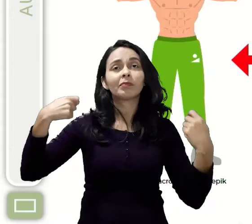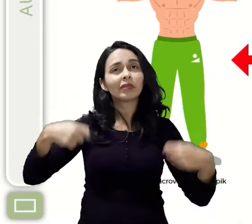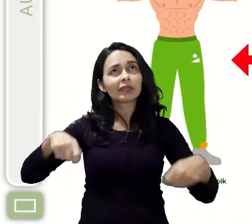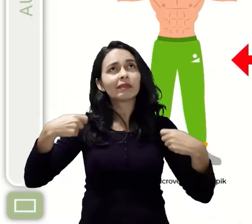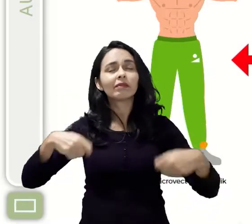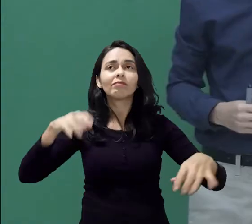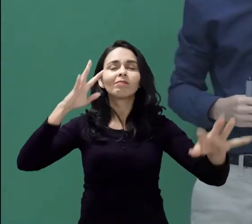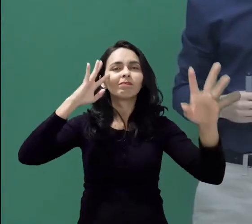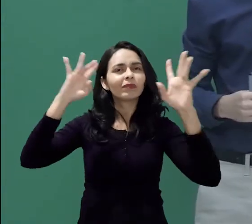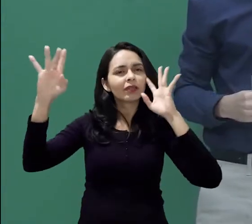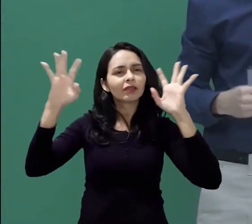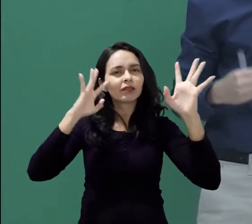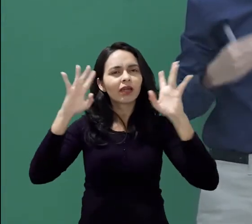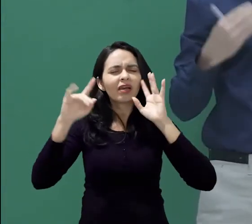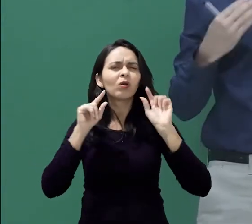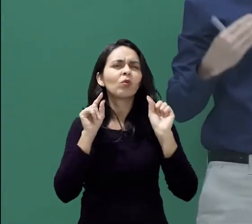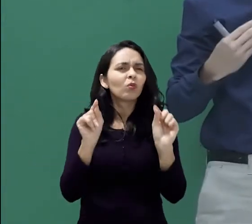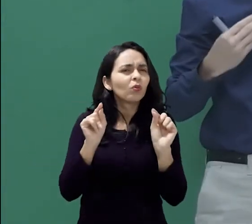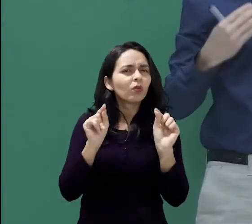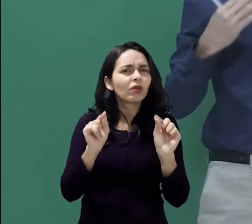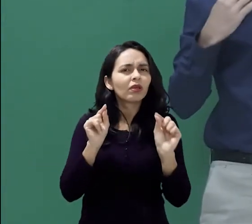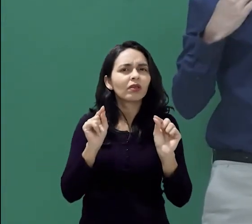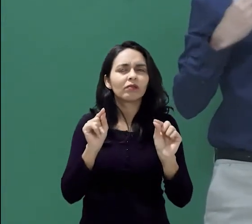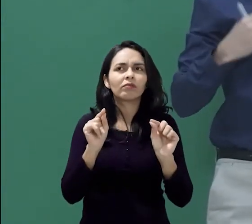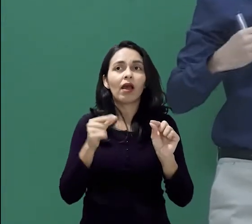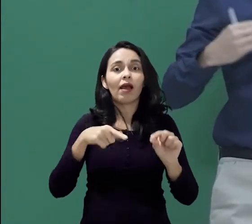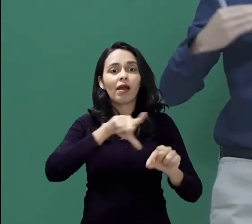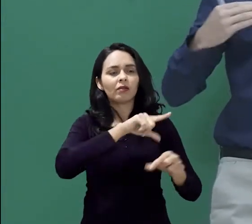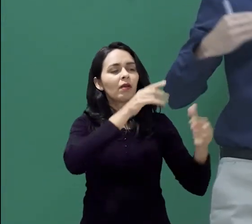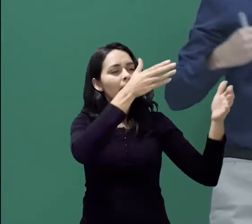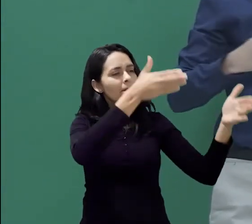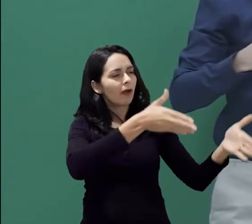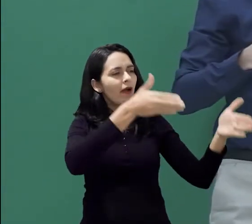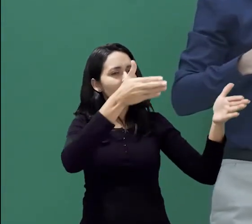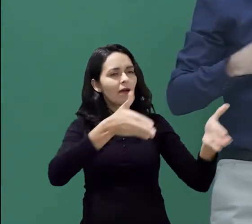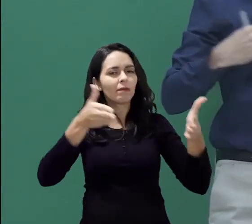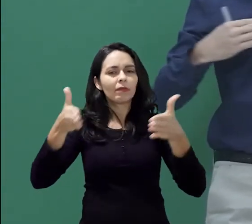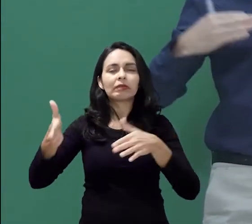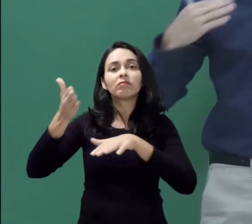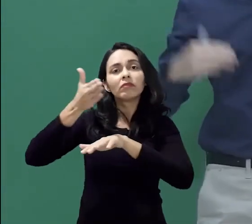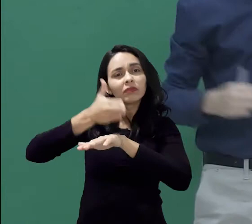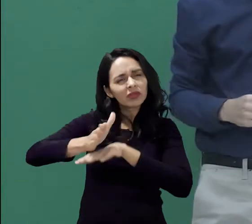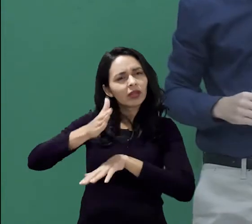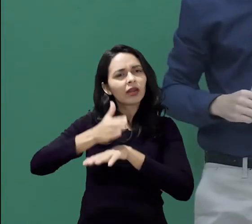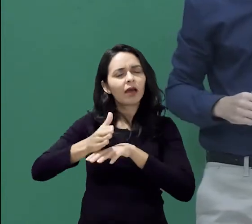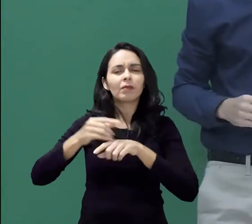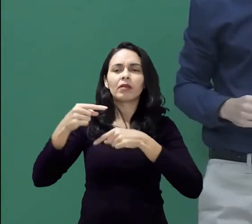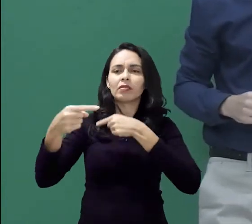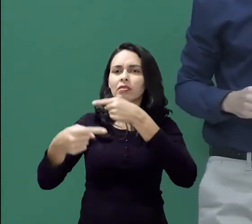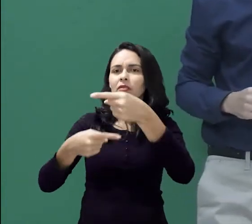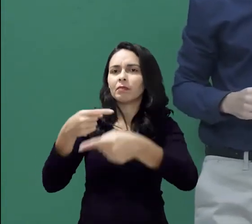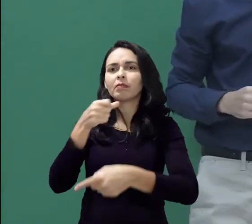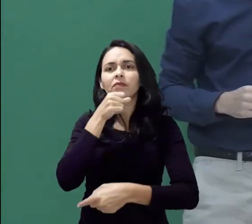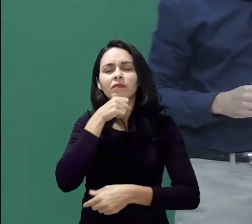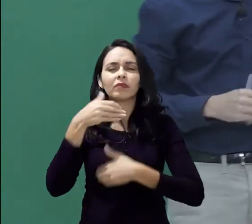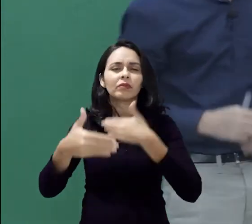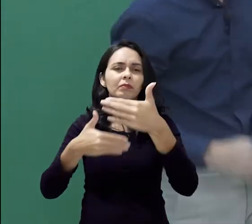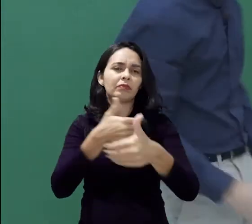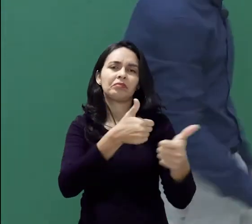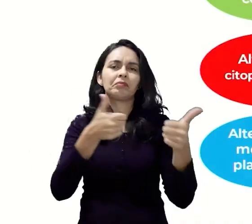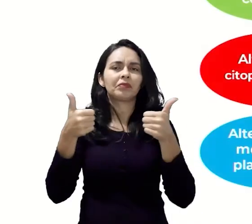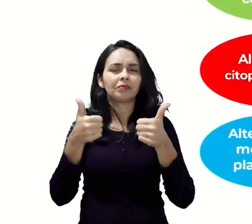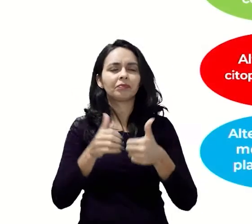precisamos pensar pensar em que em programar em se preparar para ter um bom